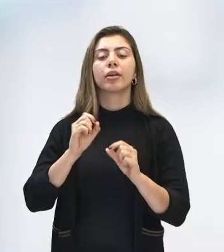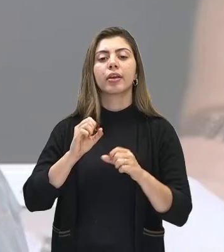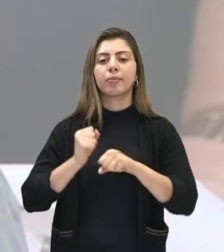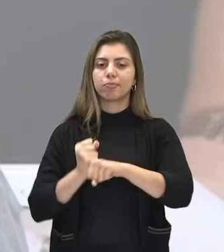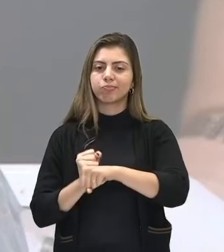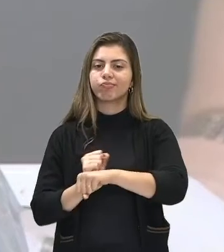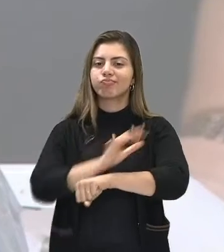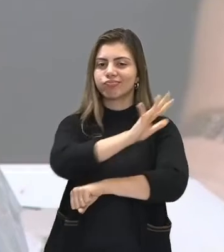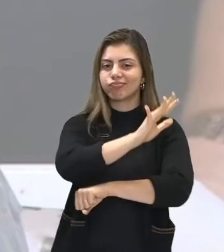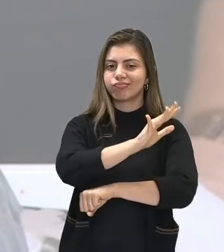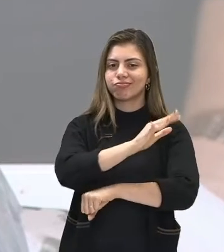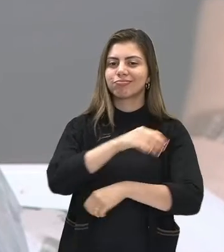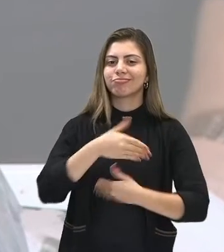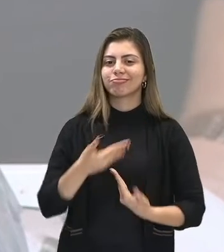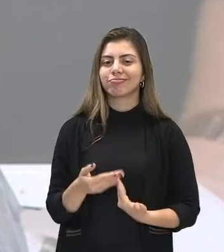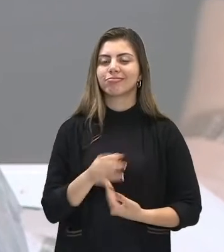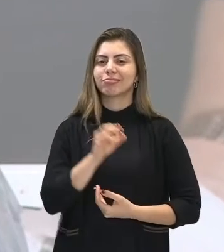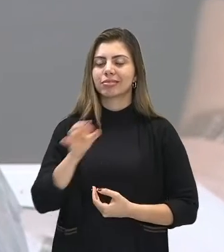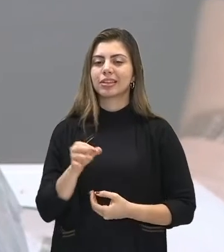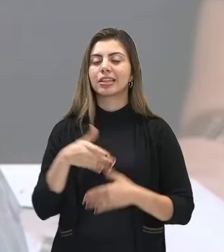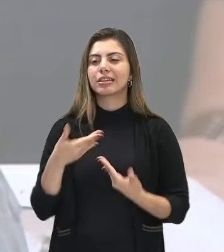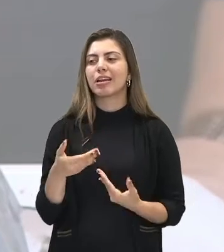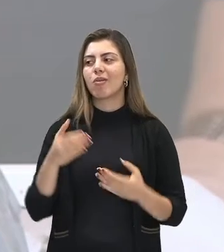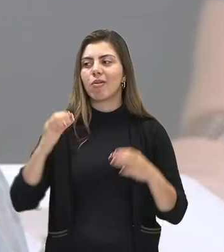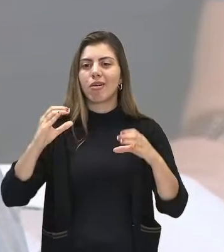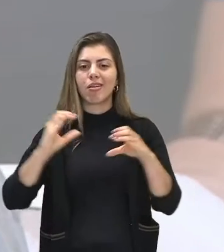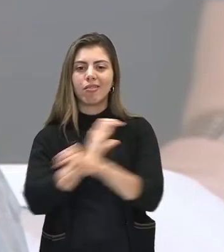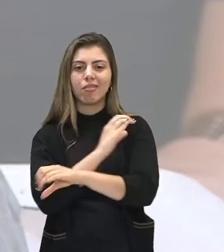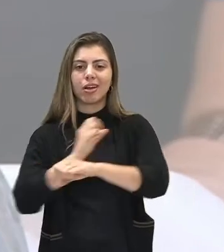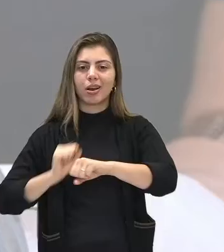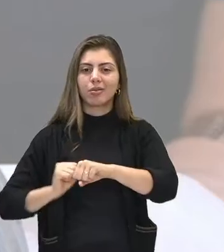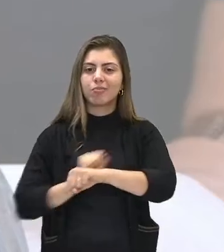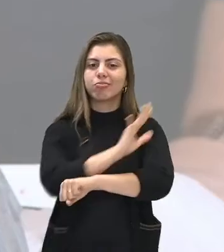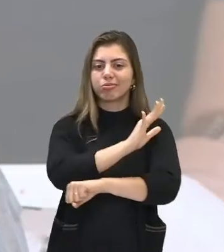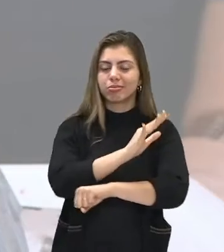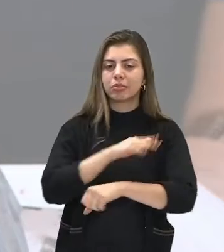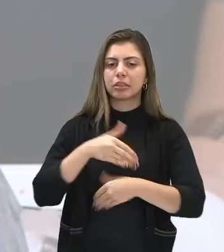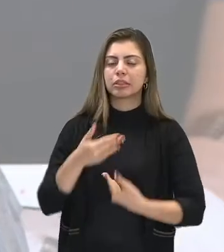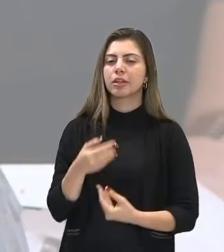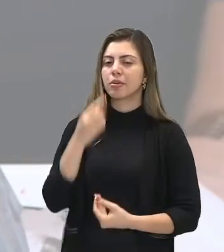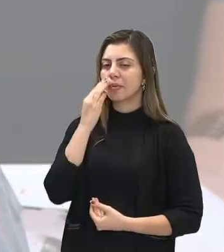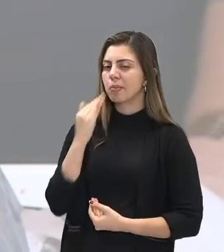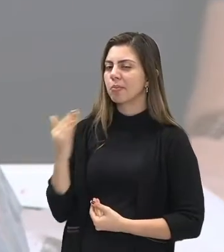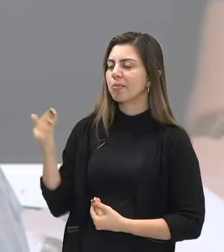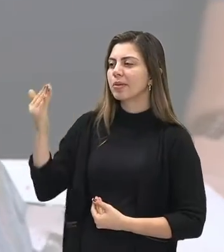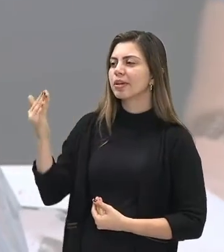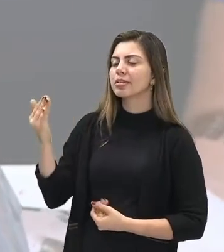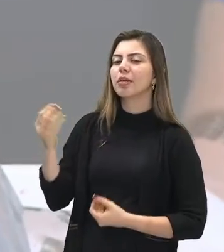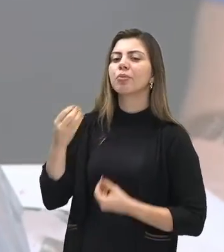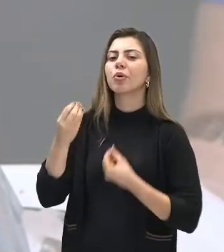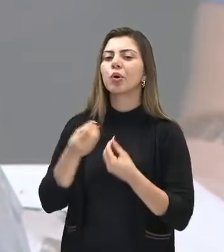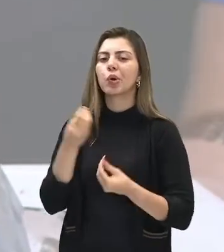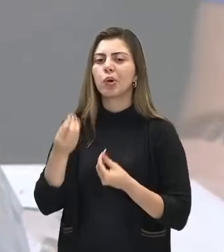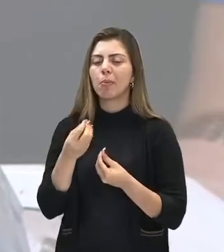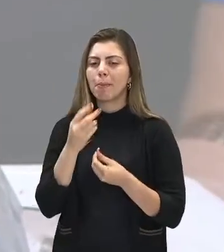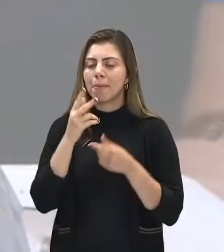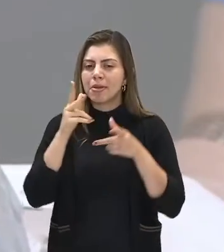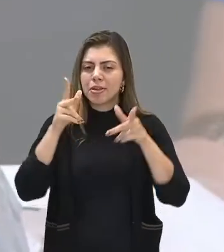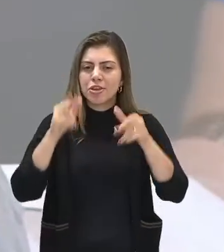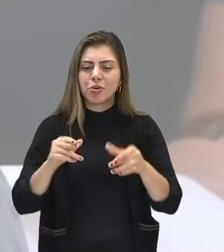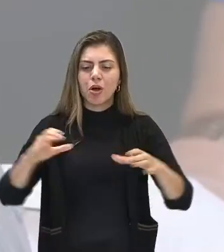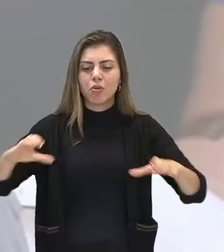exotérmica, liberando calor. As bolhas do gás carbônico criam a aparência de uma